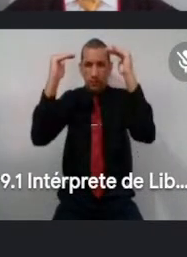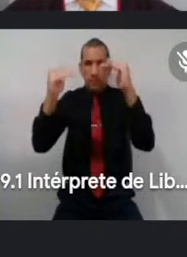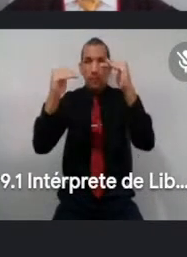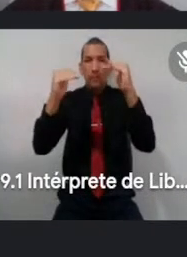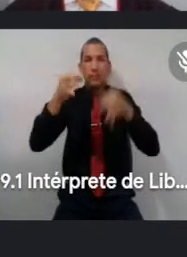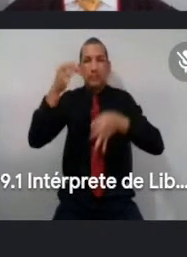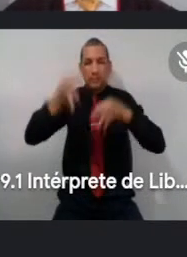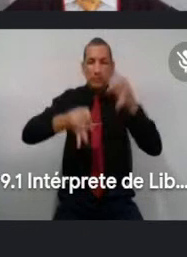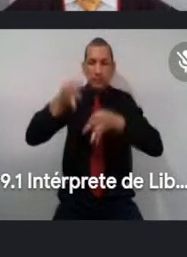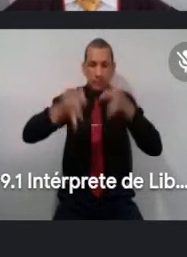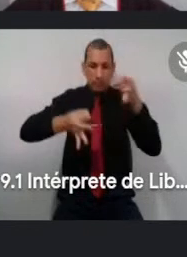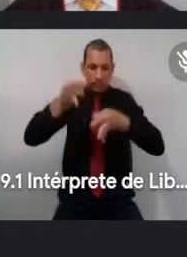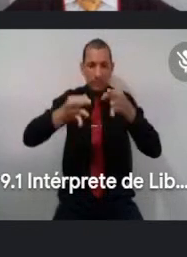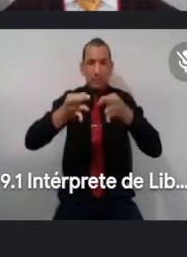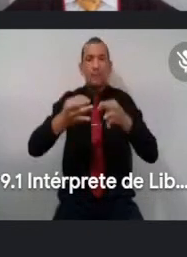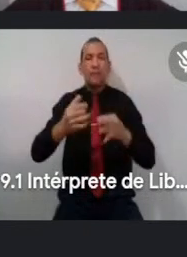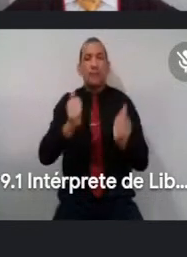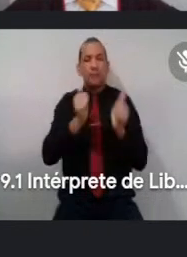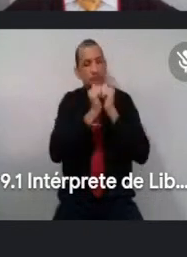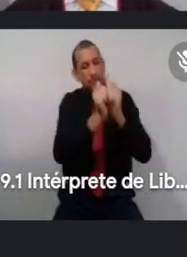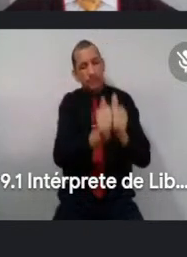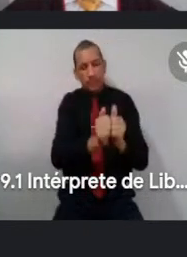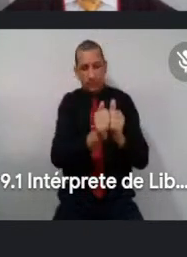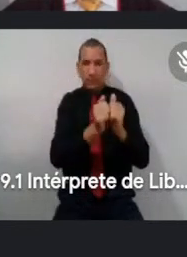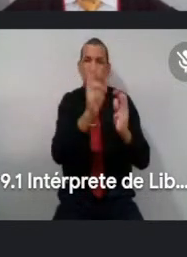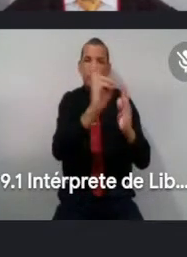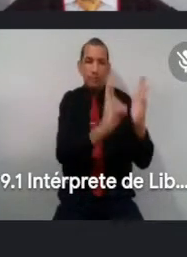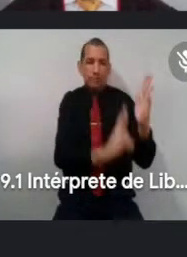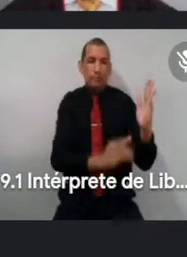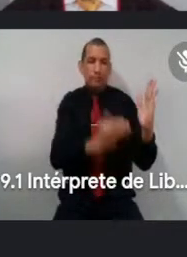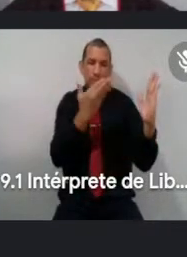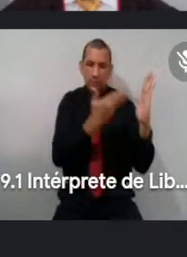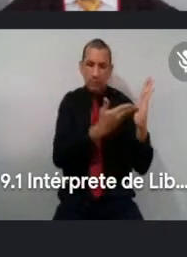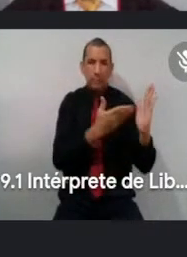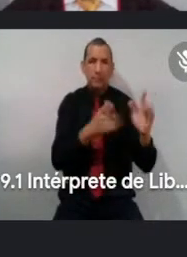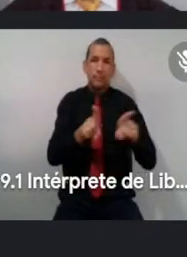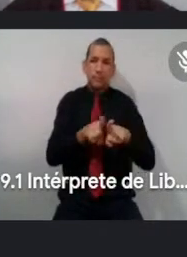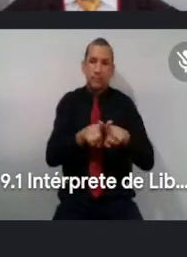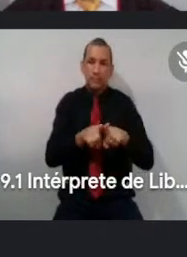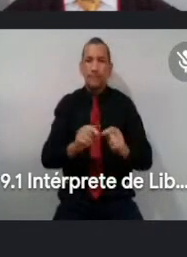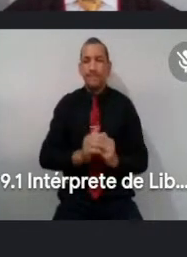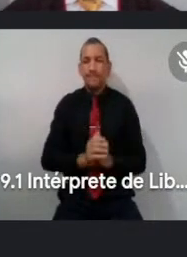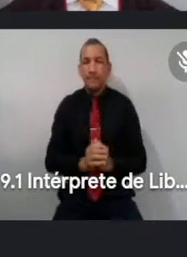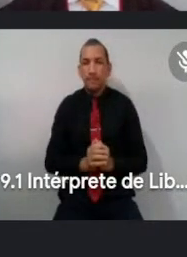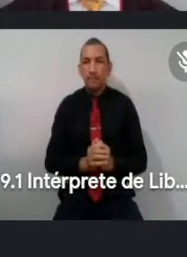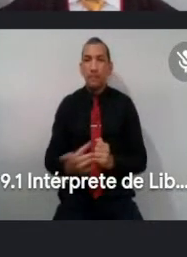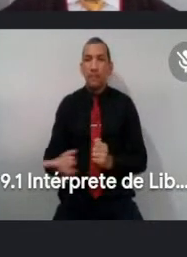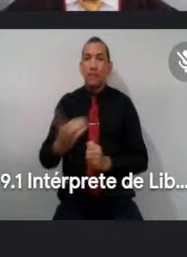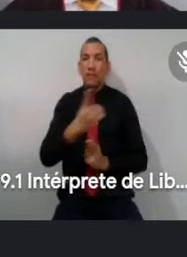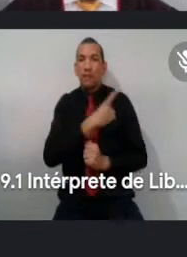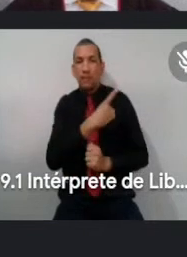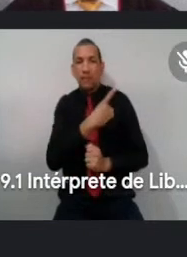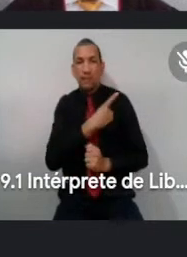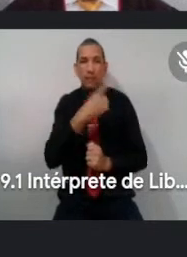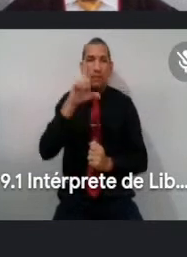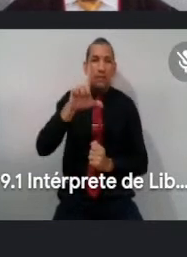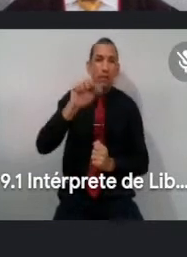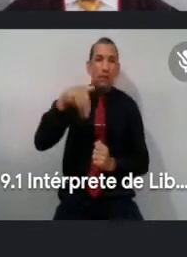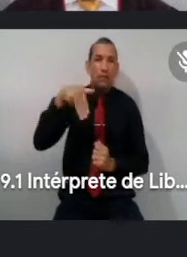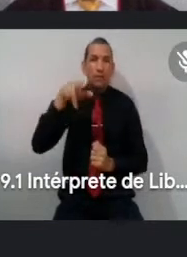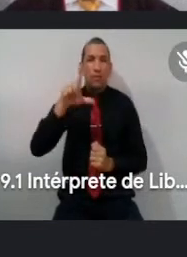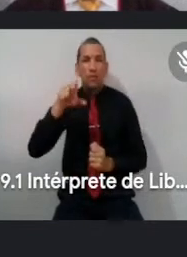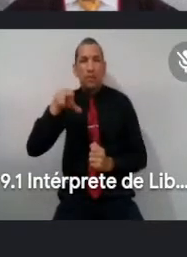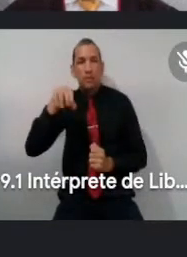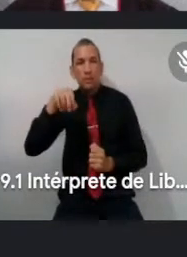Justiça e essa razão eu acompanho a cara O desembargador lamonier